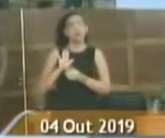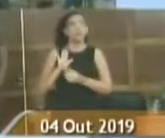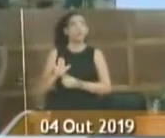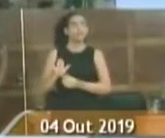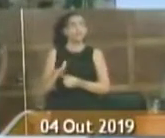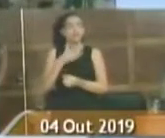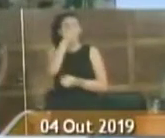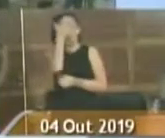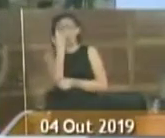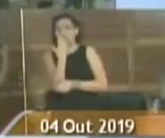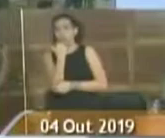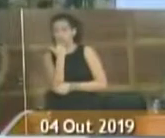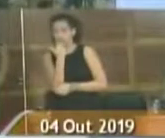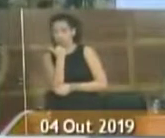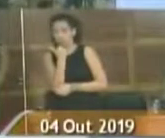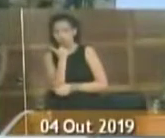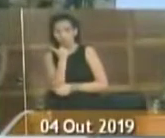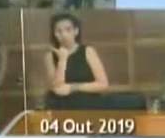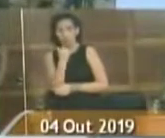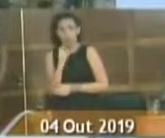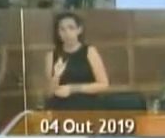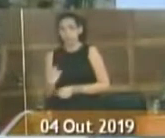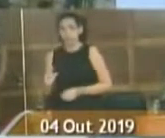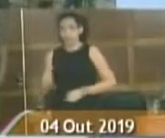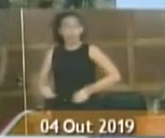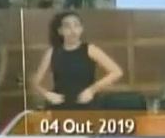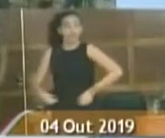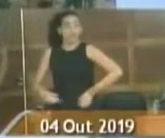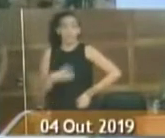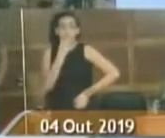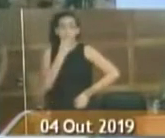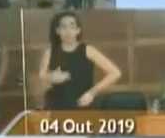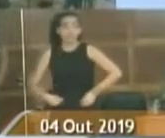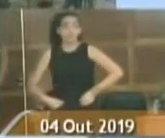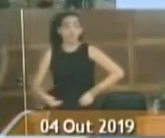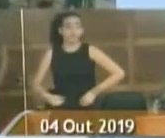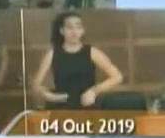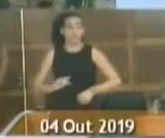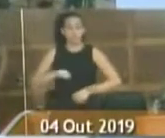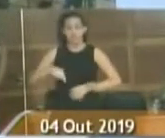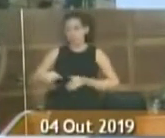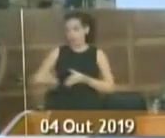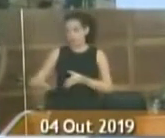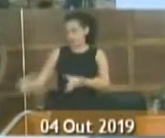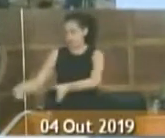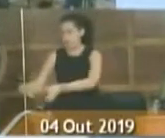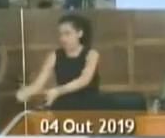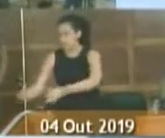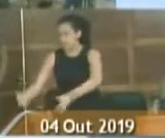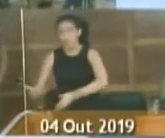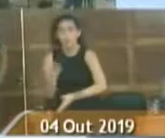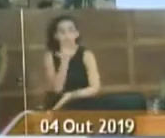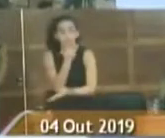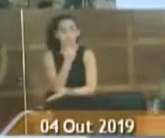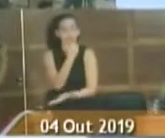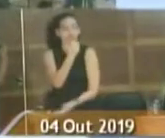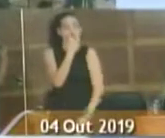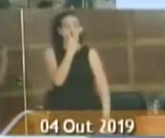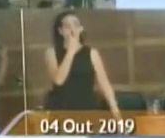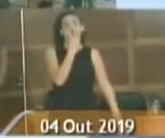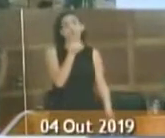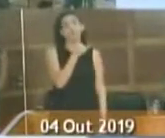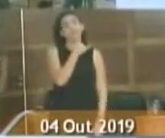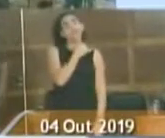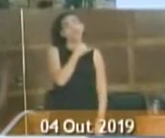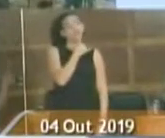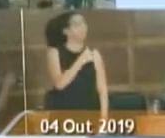comeram a comida dos cães, os cães começaram a passar fome, e depois eles começaram a juntar animais e começaram a comer os cães de rua,